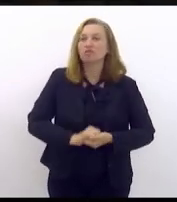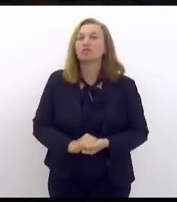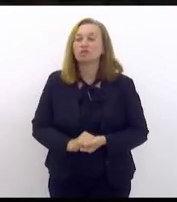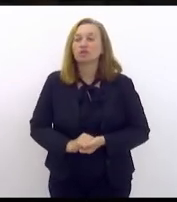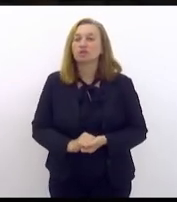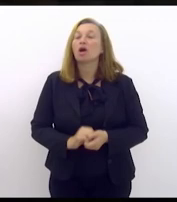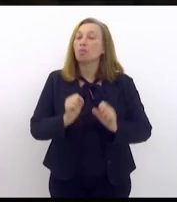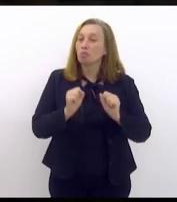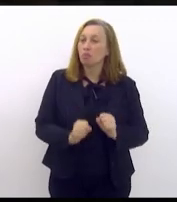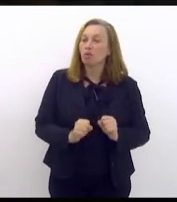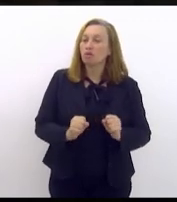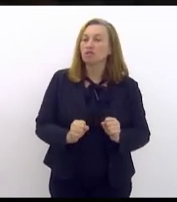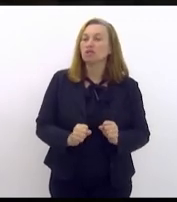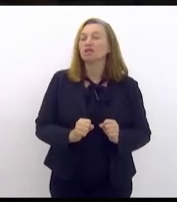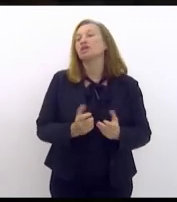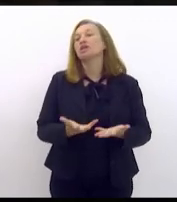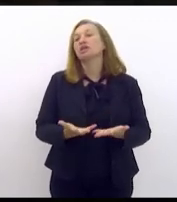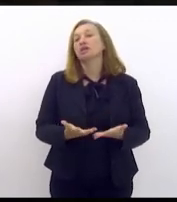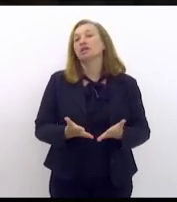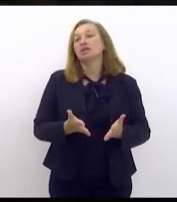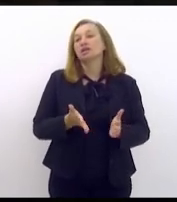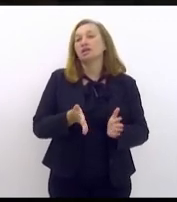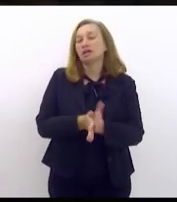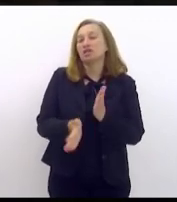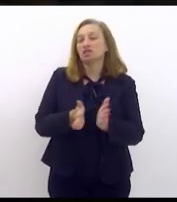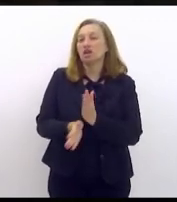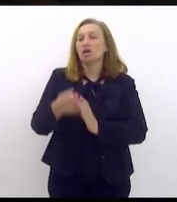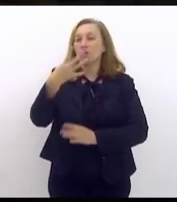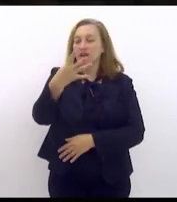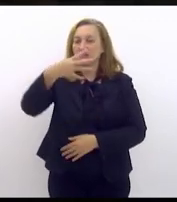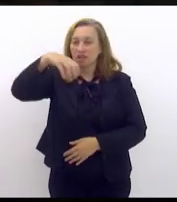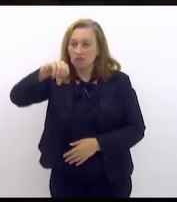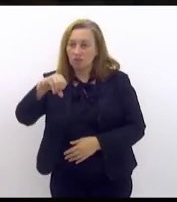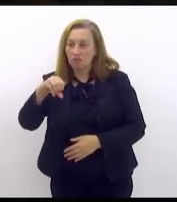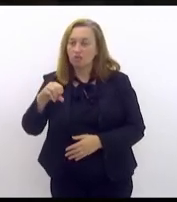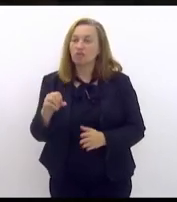que pode gastar 49%, está em